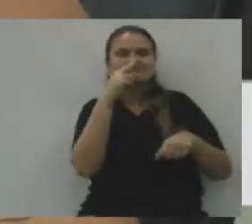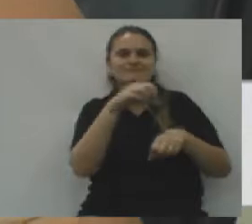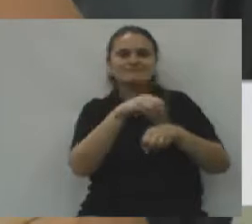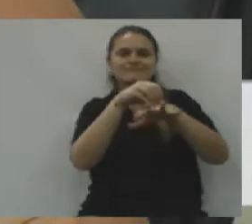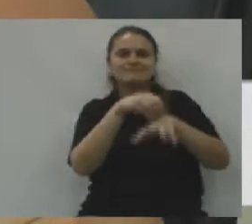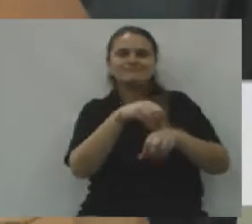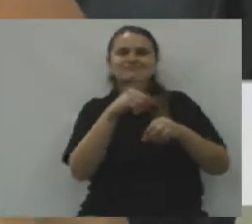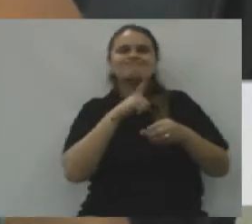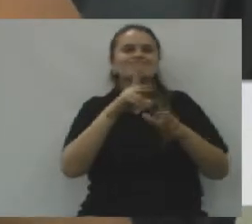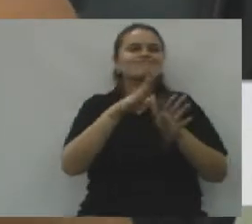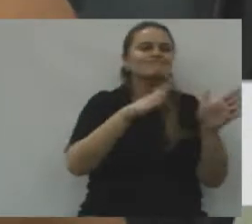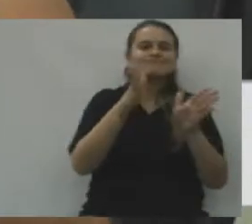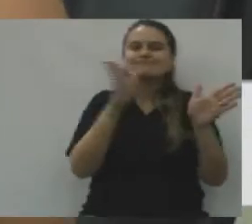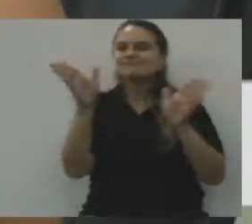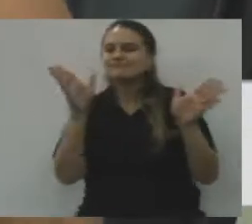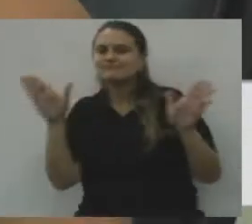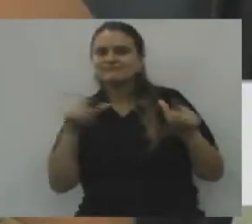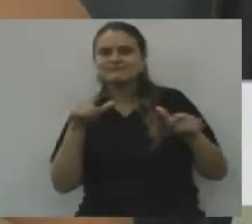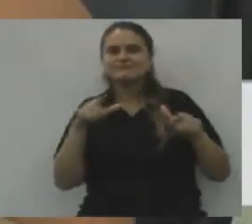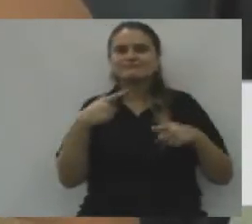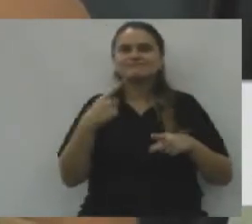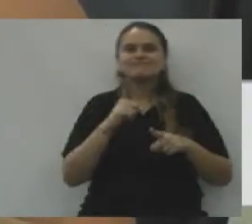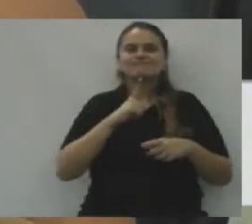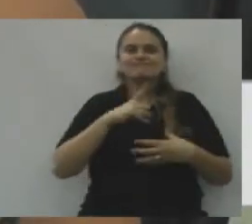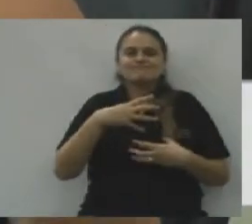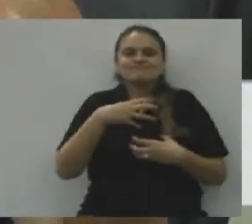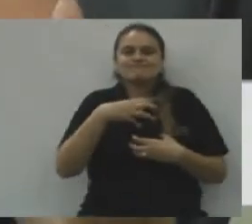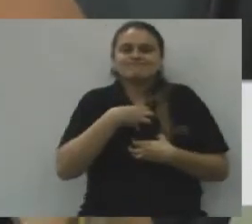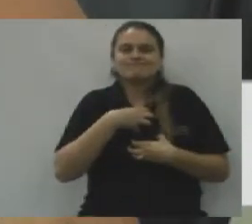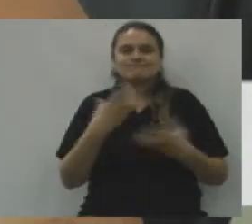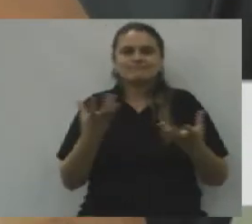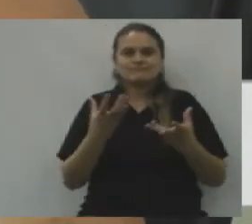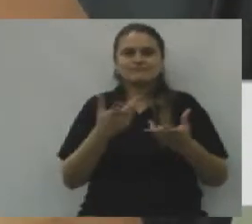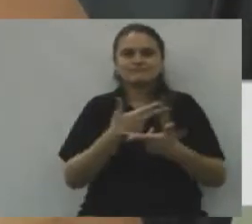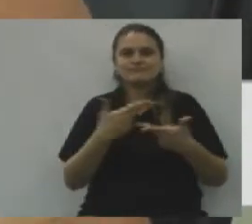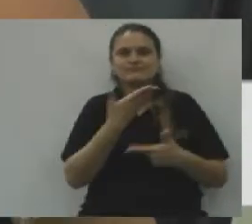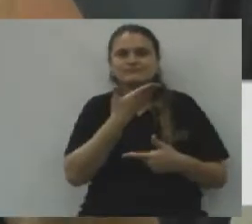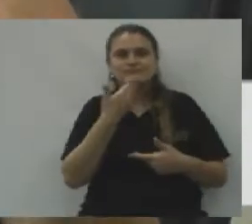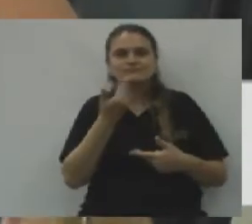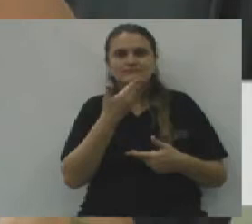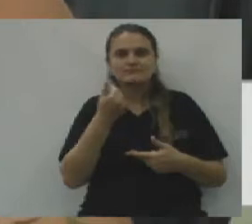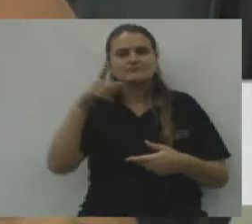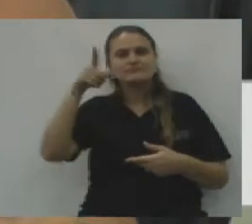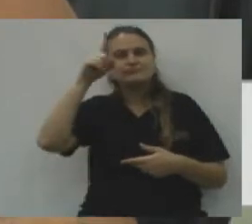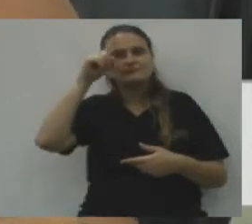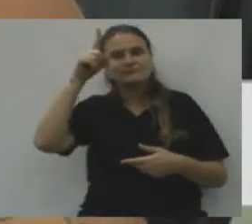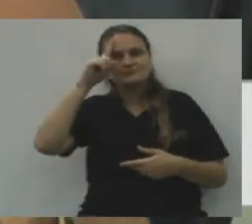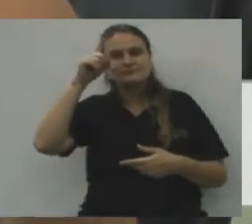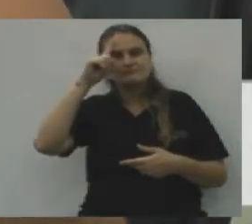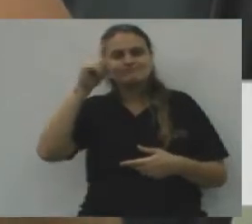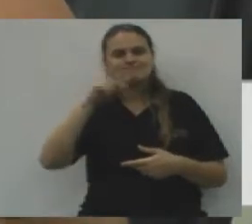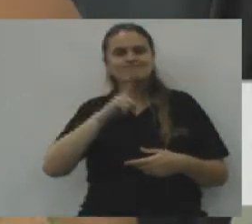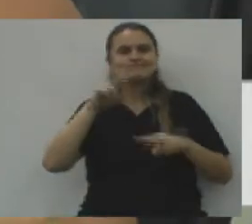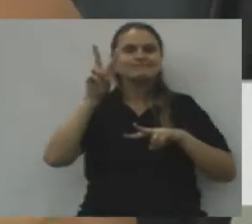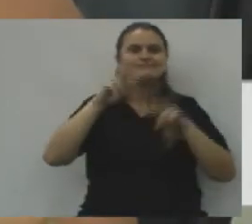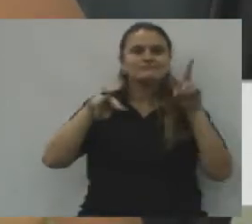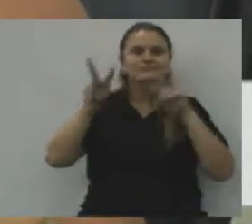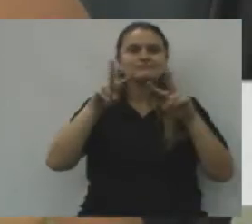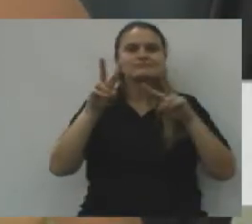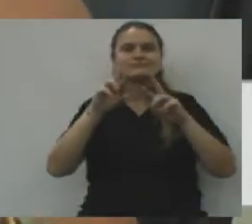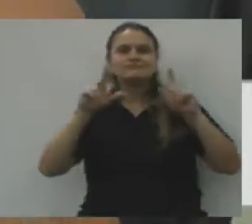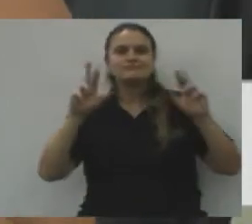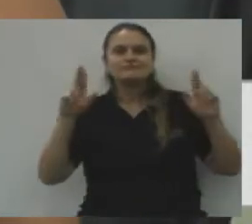abraça a causa, a gente sente comovido, a gente quer que as coisas melhorem. Todo dia a gente tem um olhar